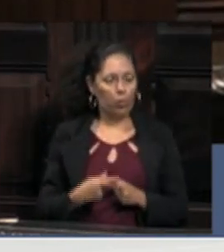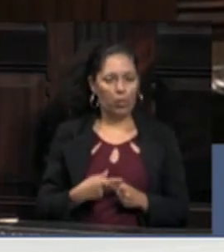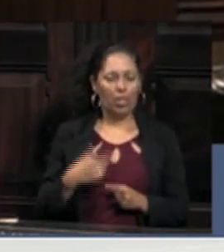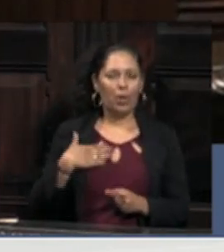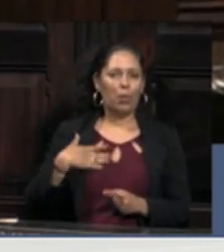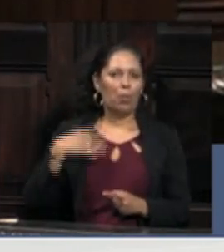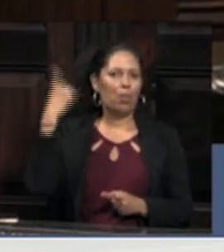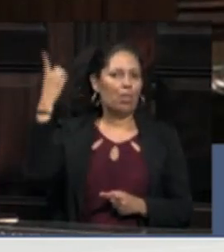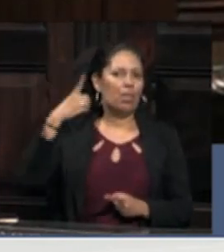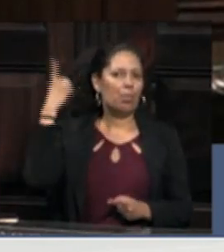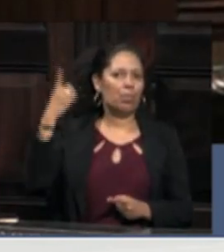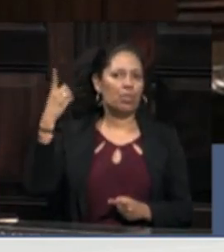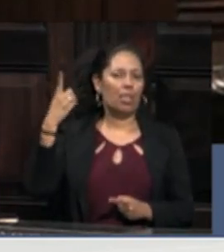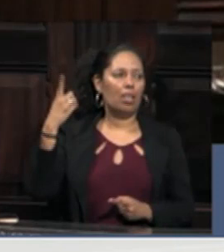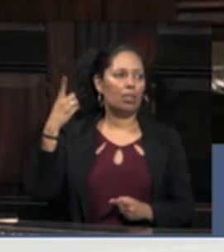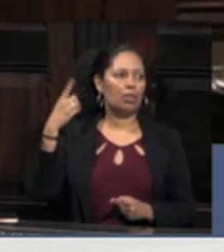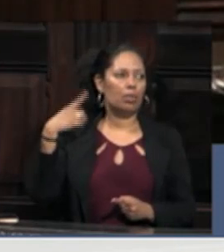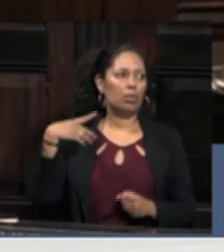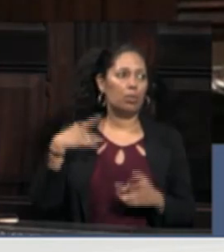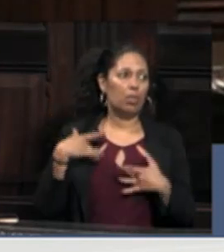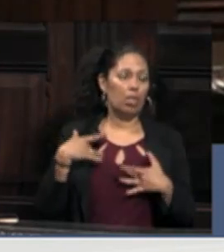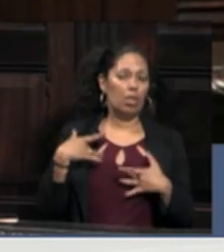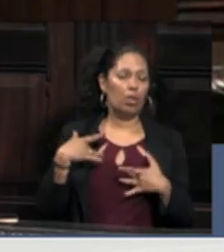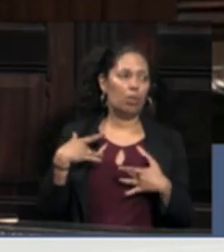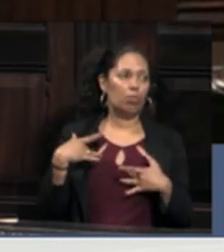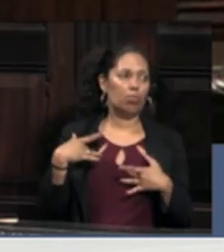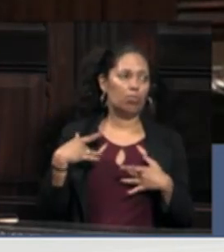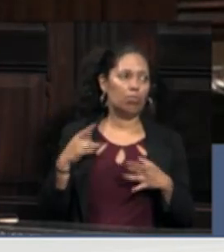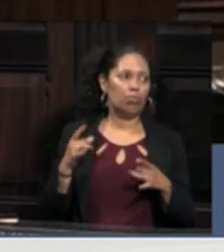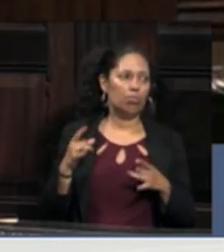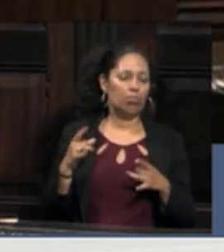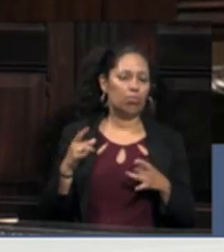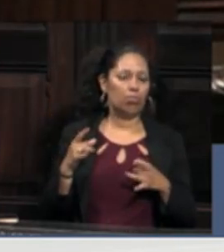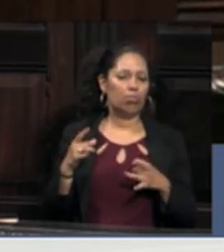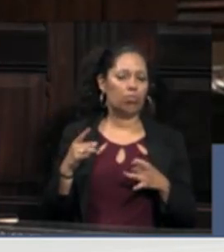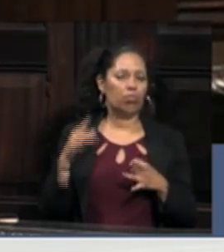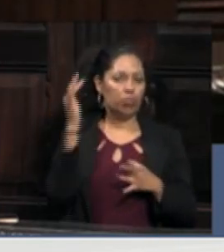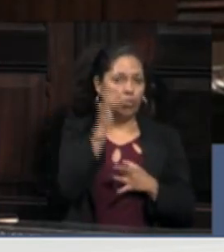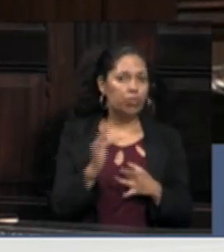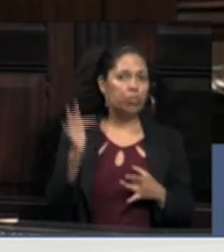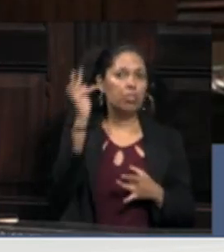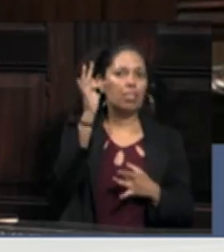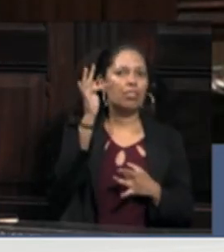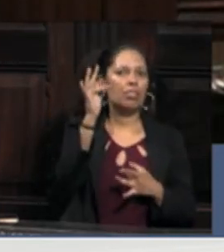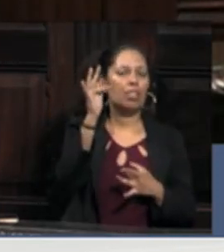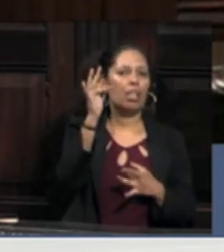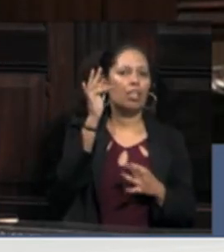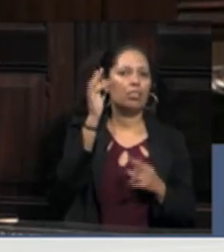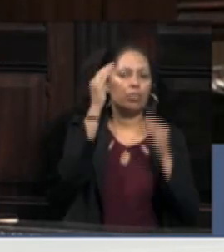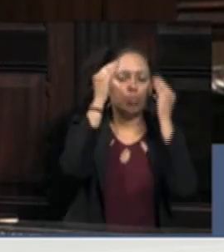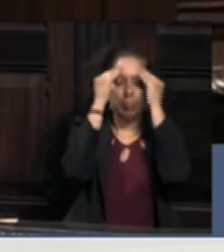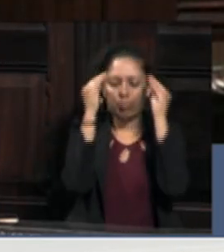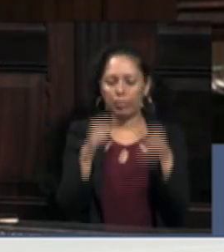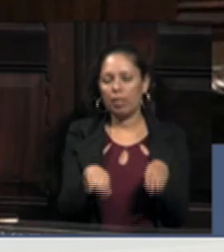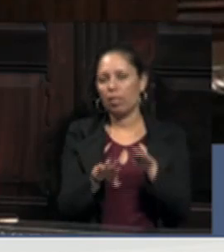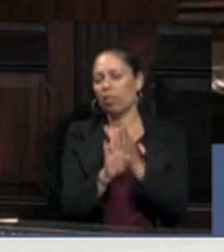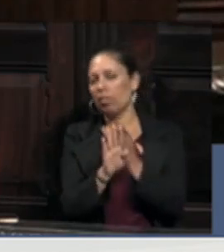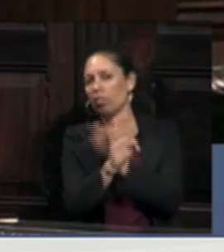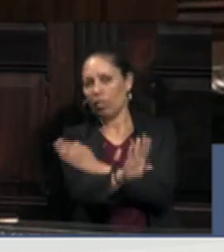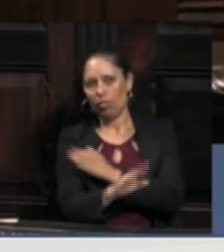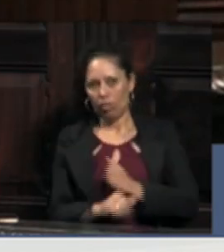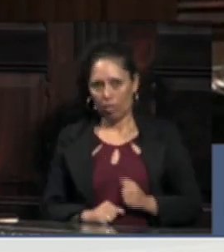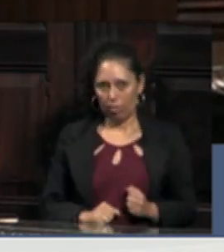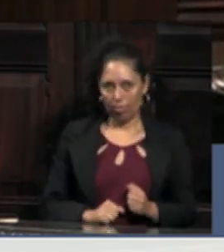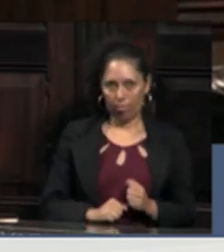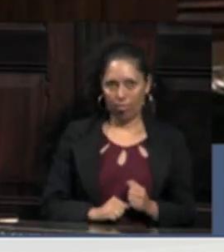deputado, fui obrigado, por força da lei, a me licenciar da UF, onde leciono desde 90, não é? Enfim, então, mesmo